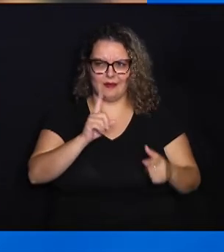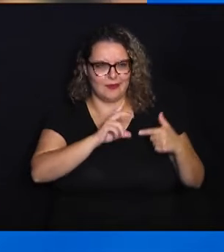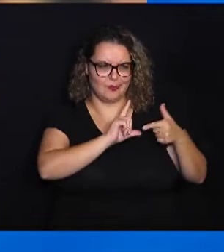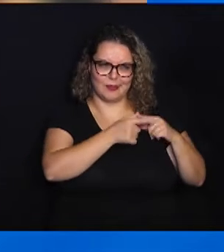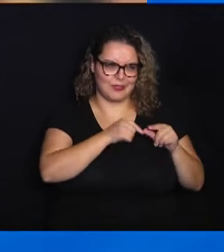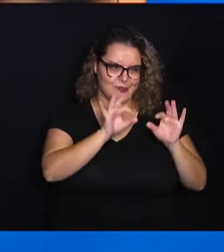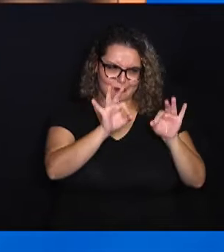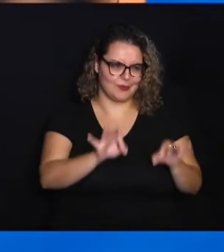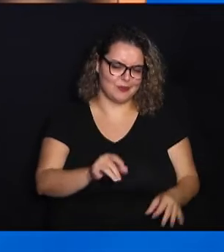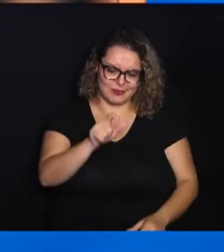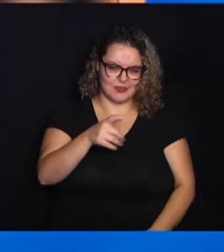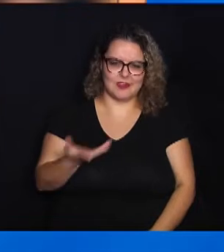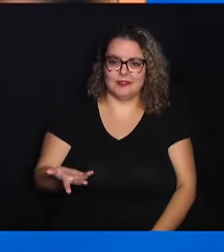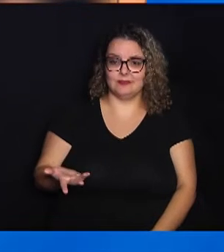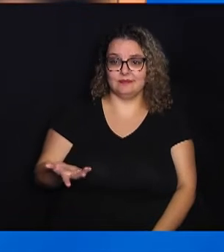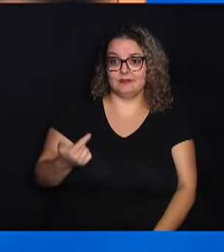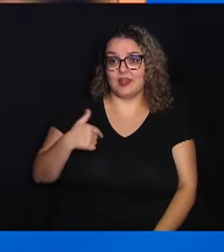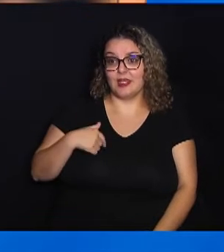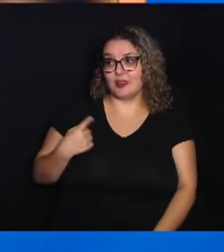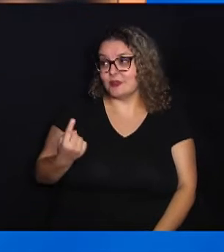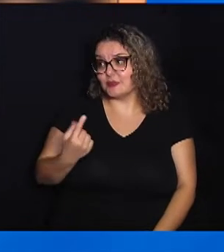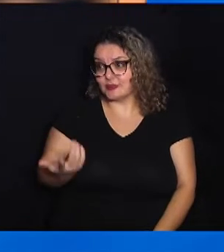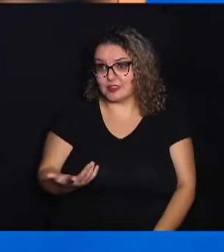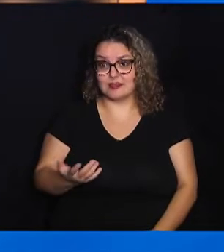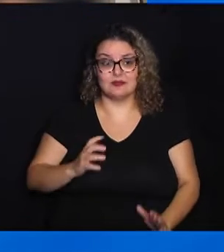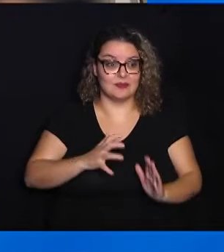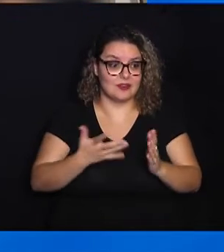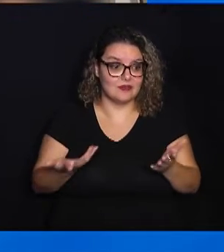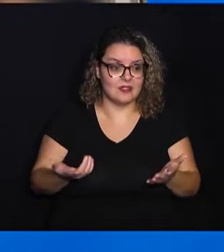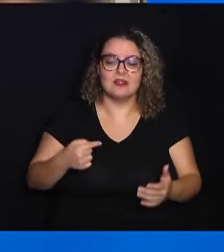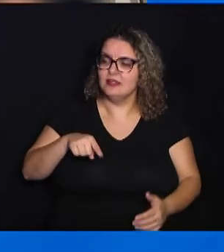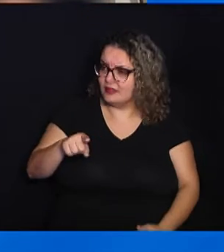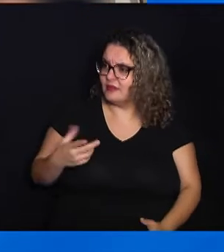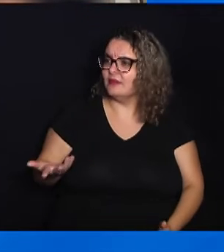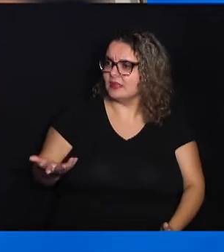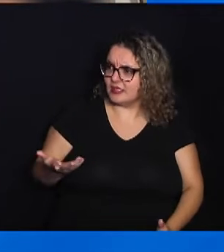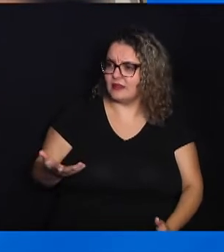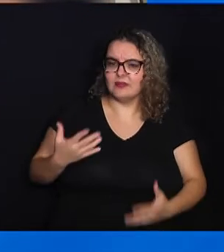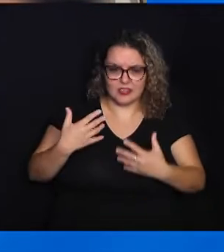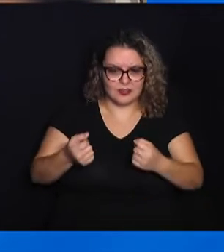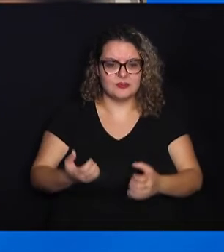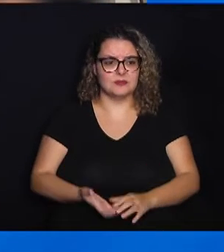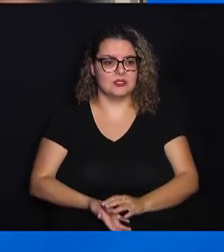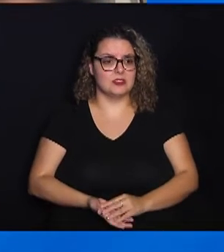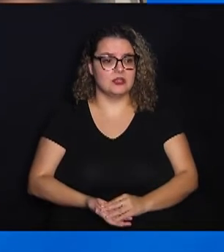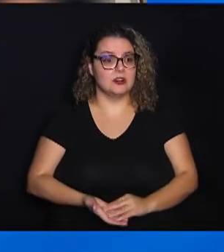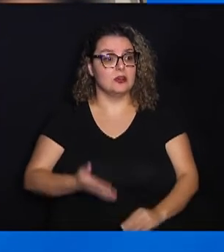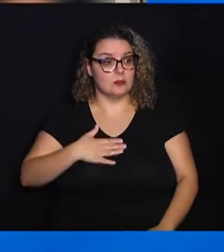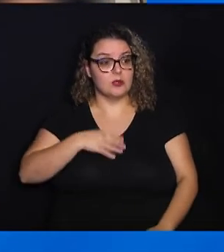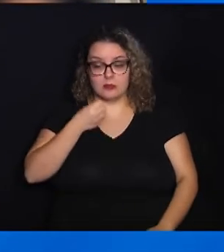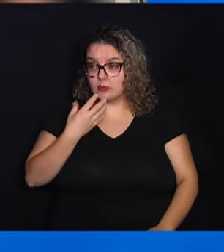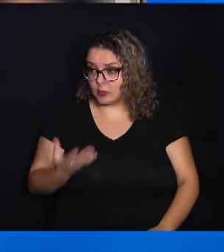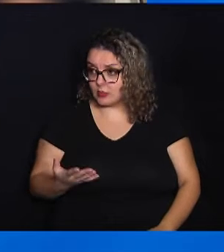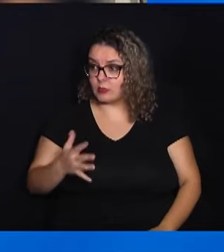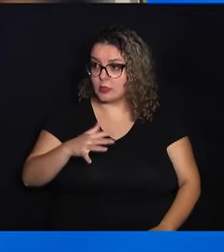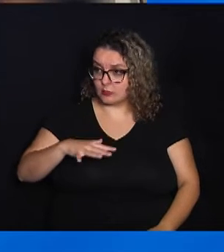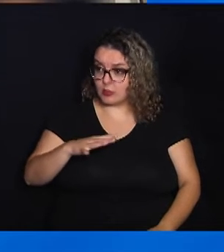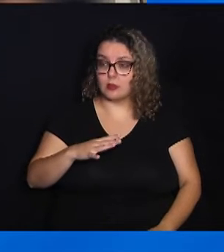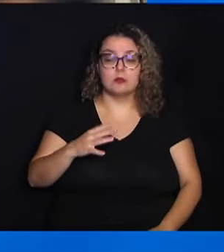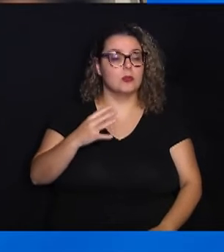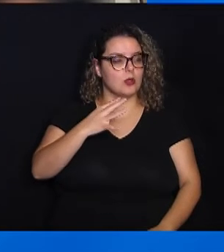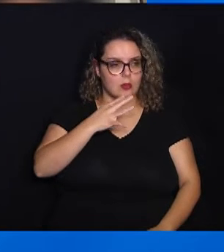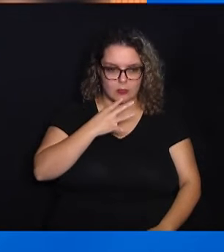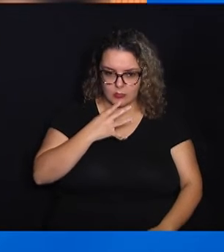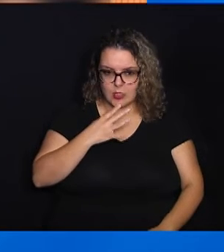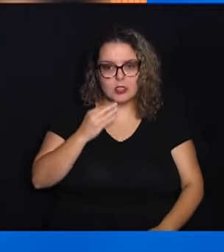e acabou ali. Eu até estava sozinho num partido ali, não, vai lá, o Major vai assumir. E para mim foi muito bom, que é uma área que eu realmente conheço,